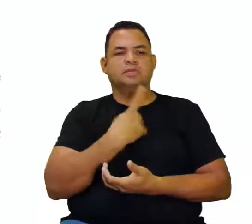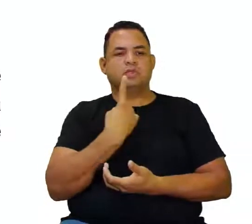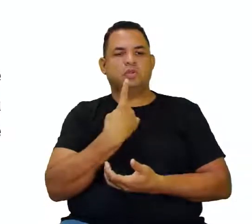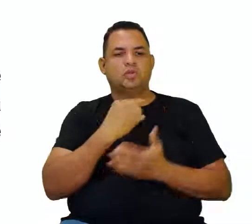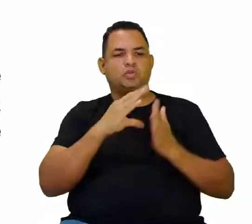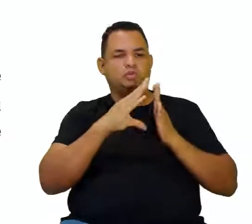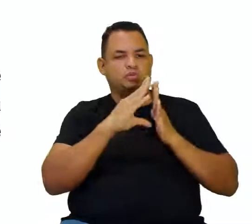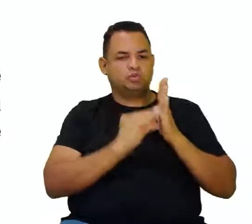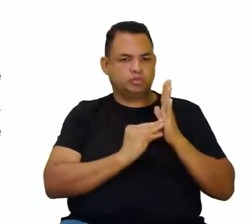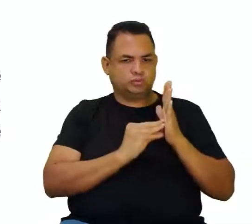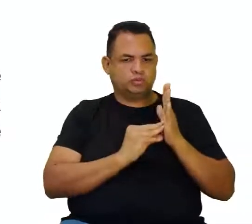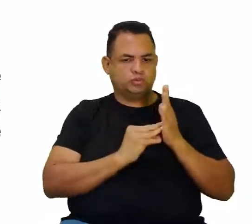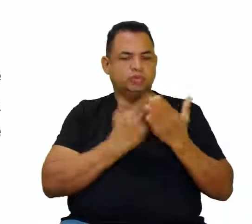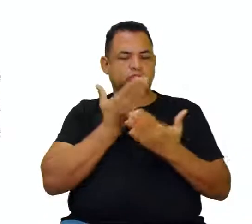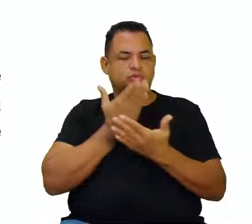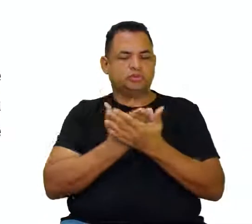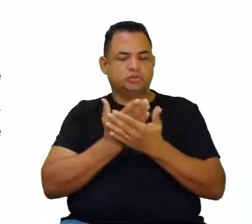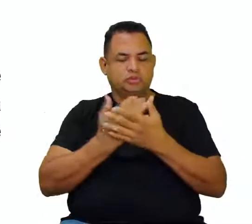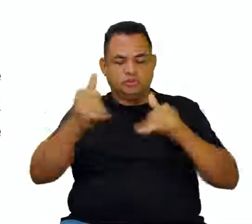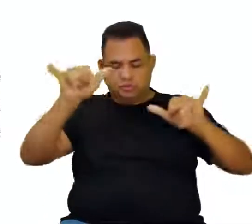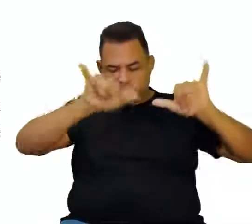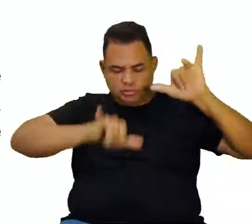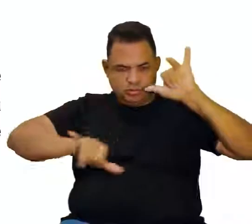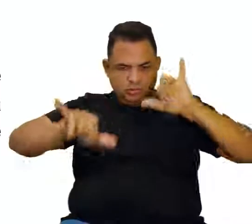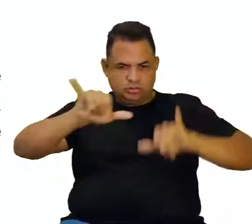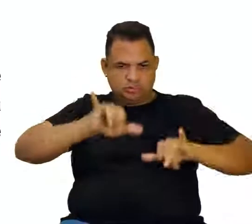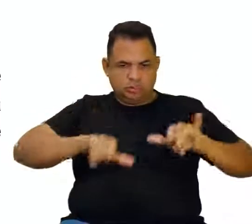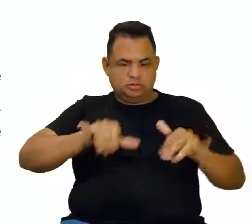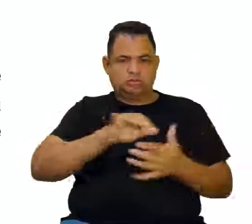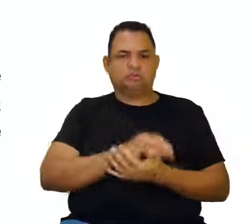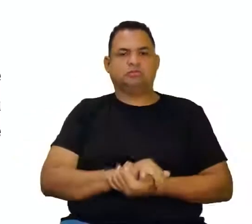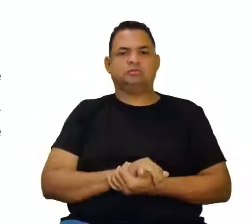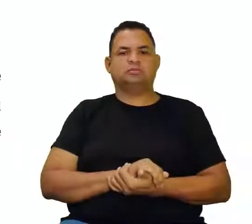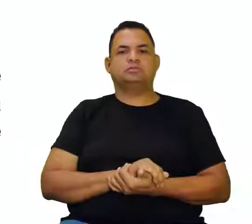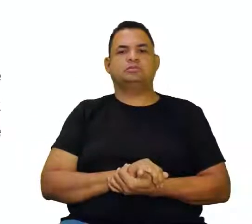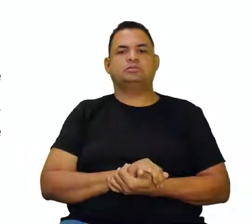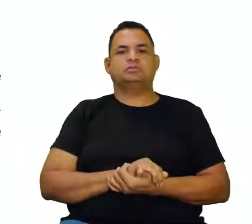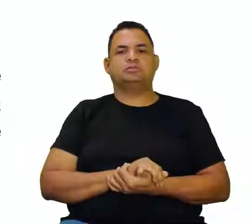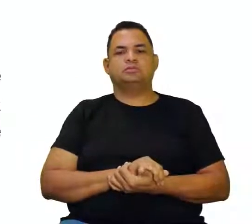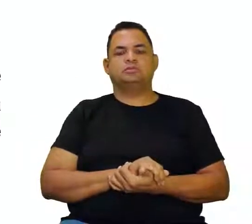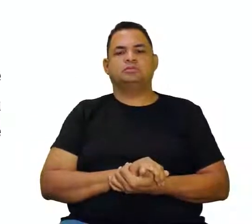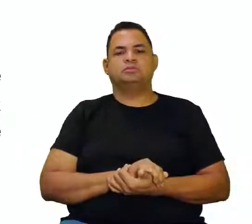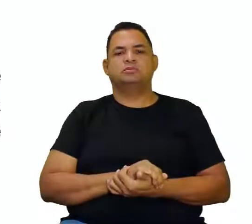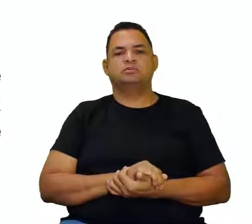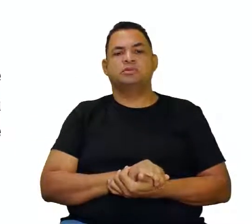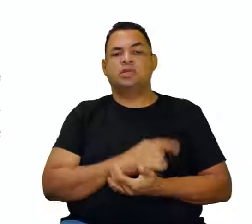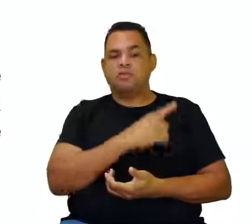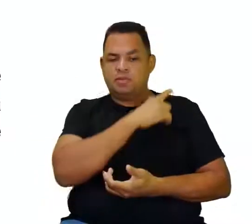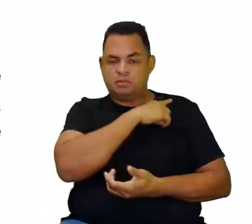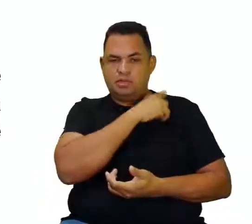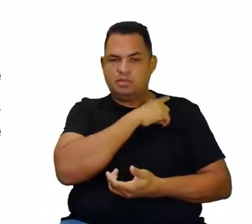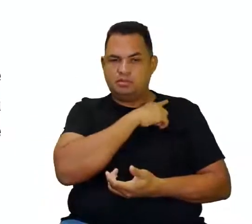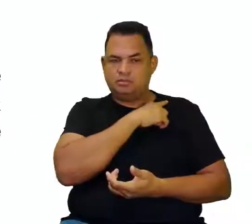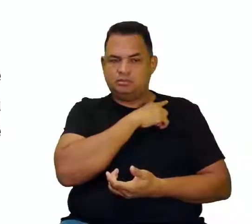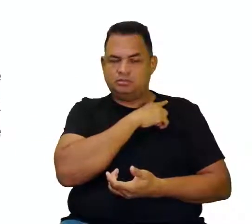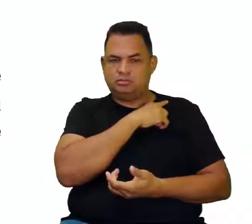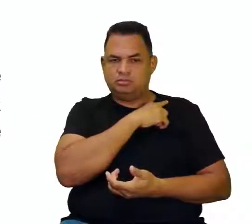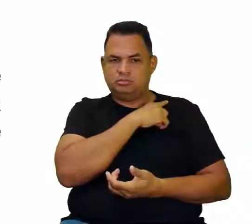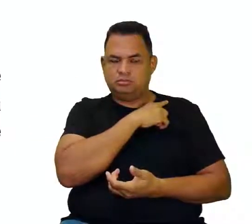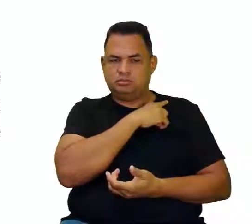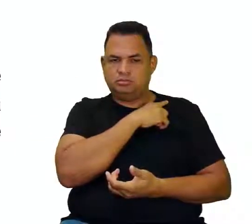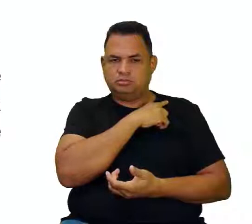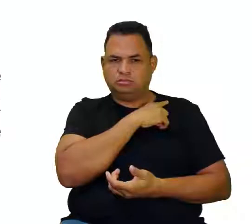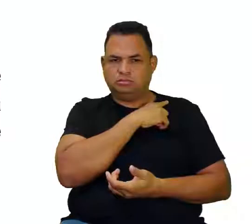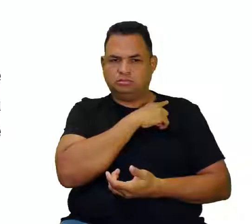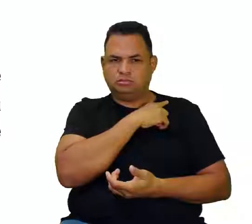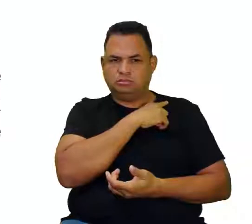muito trabalhados na química. Um que é muito trabalhado lá no primeiro ano, que se retrata